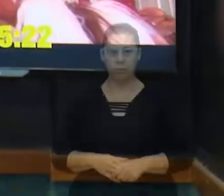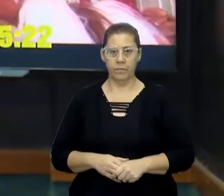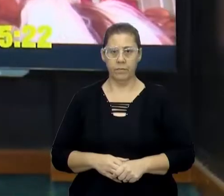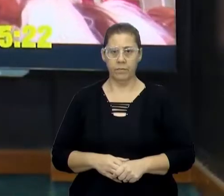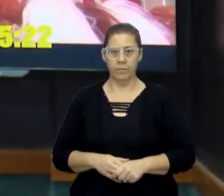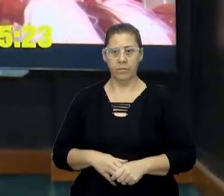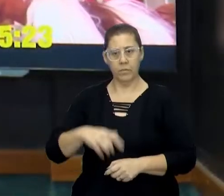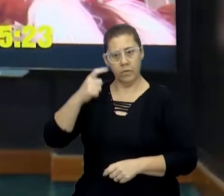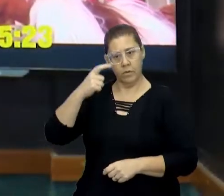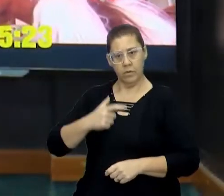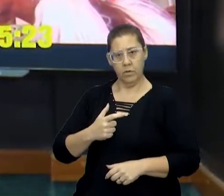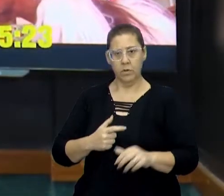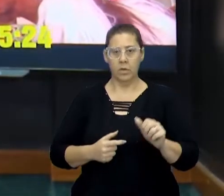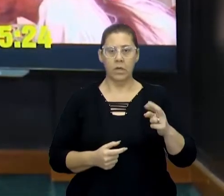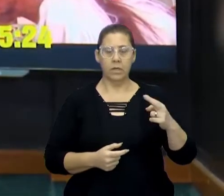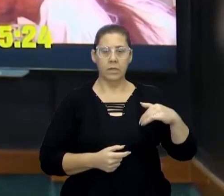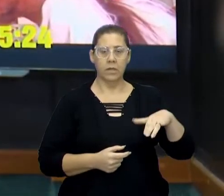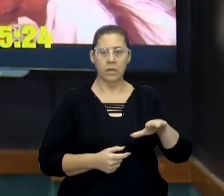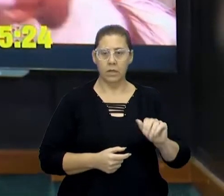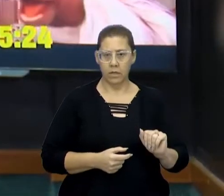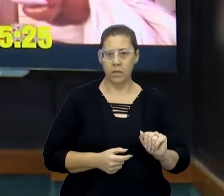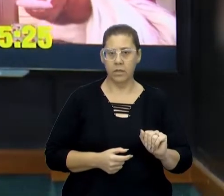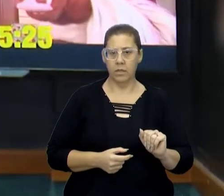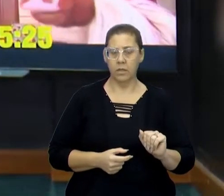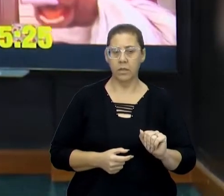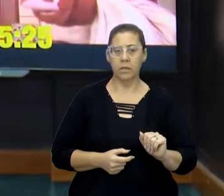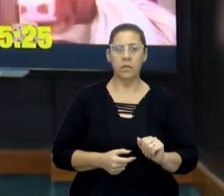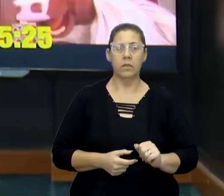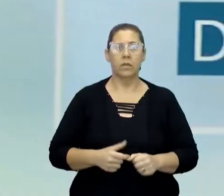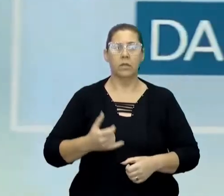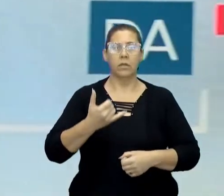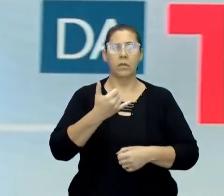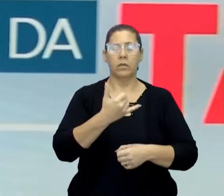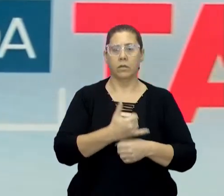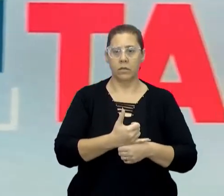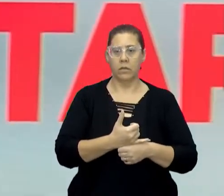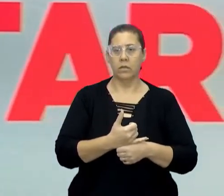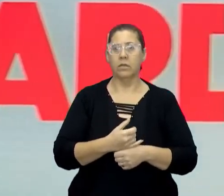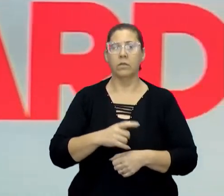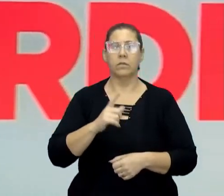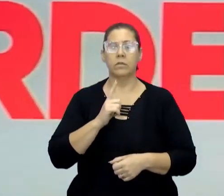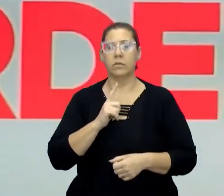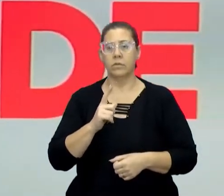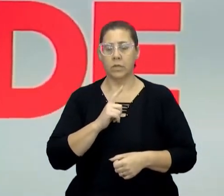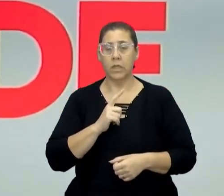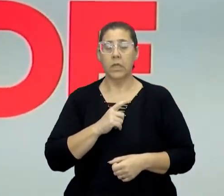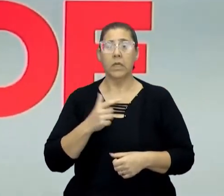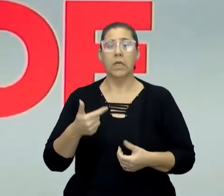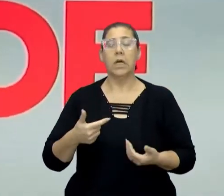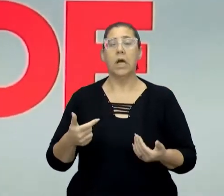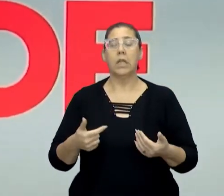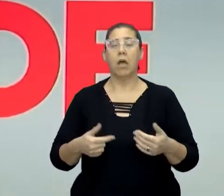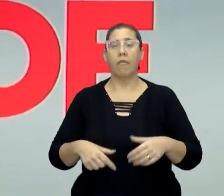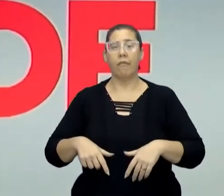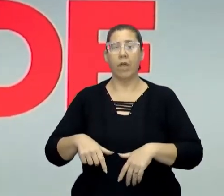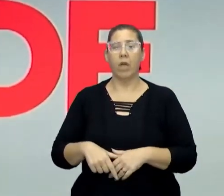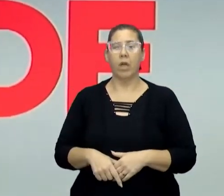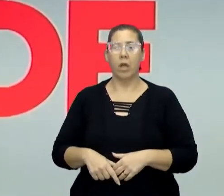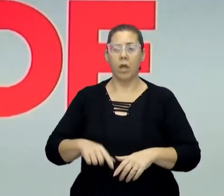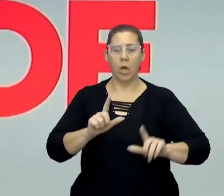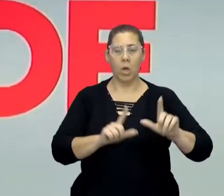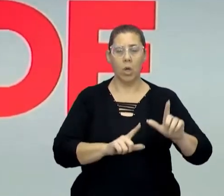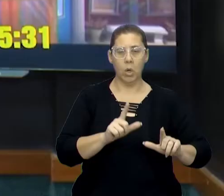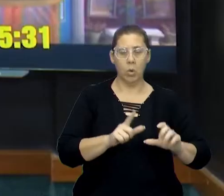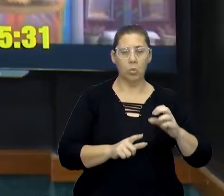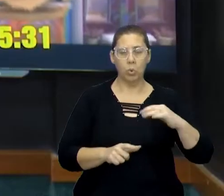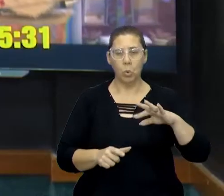Estou aqui com a Adriana Mabilia, editora de internacional do Jornal da Tarde, da TV Cultura, e vamos conversar com ela